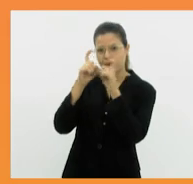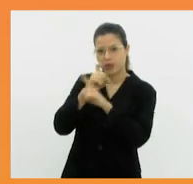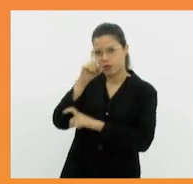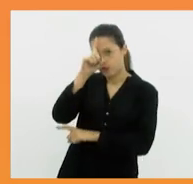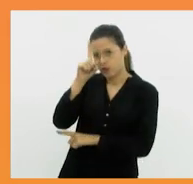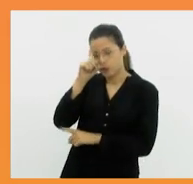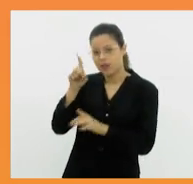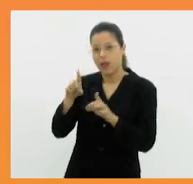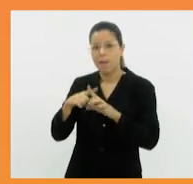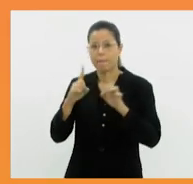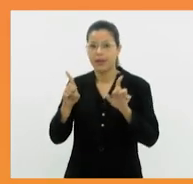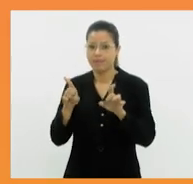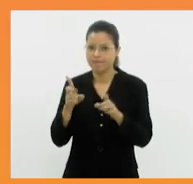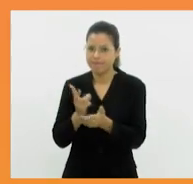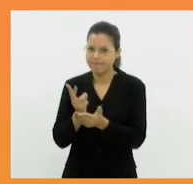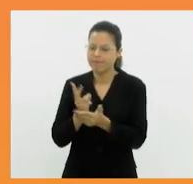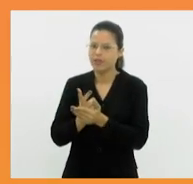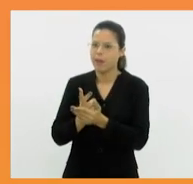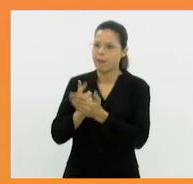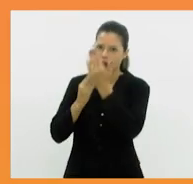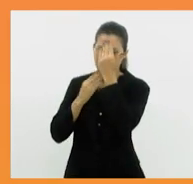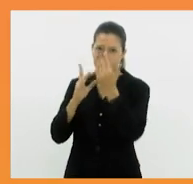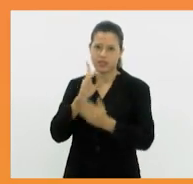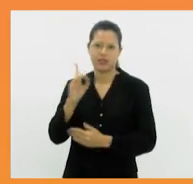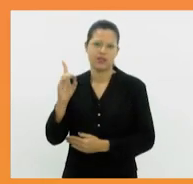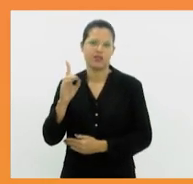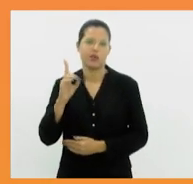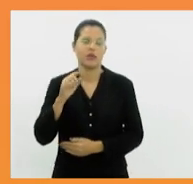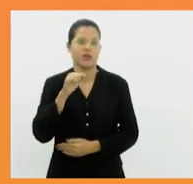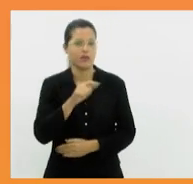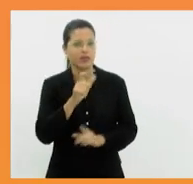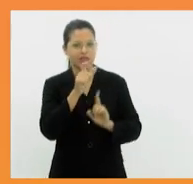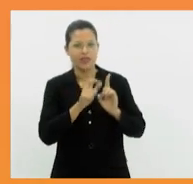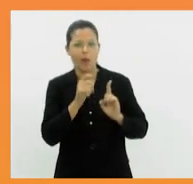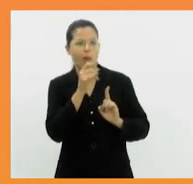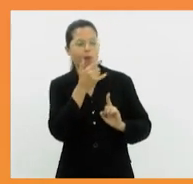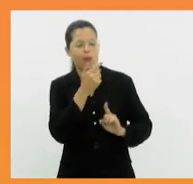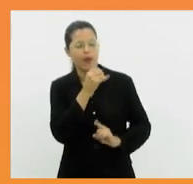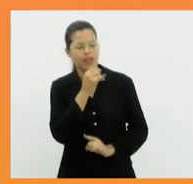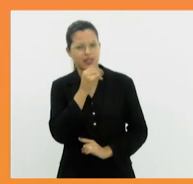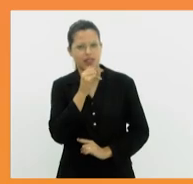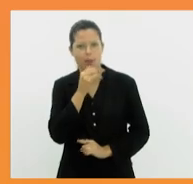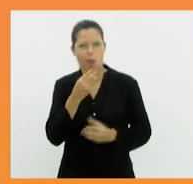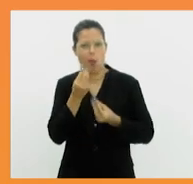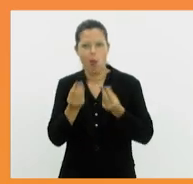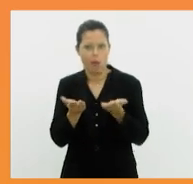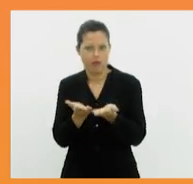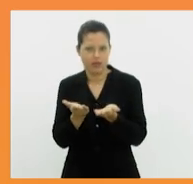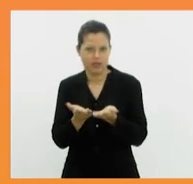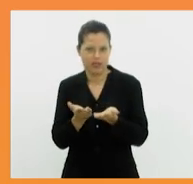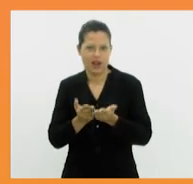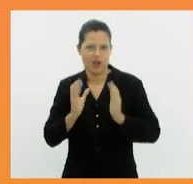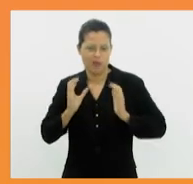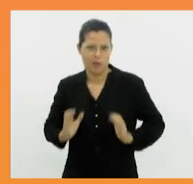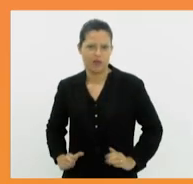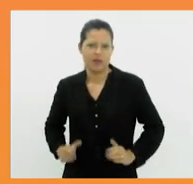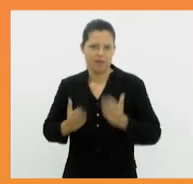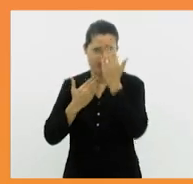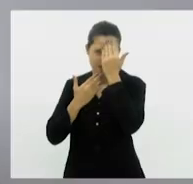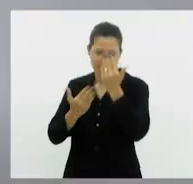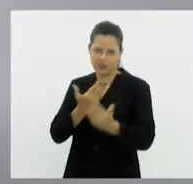Deus. Otone, você deixou um exemplo de como um cristão deve se portar. Obrigado, meu amigo, por ter sido teu